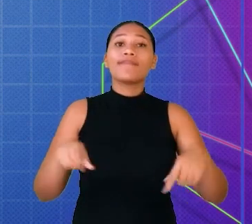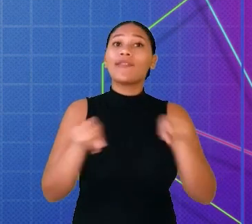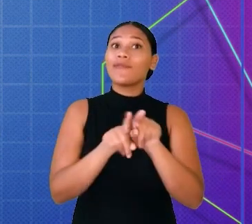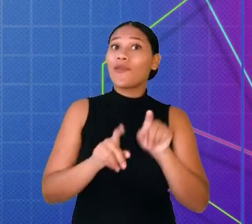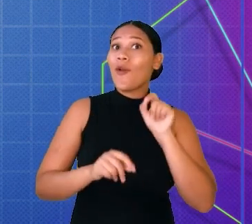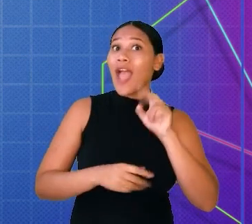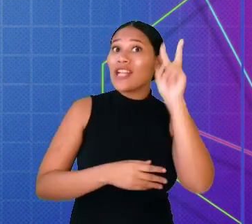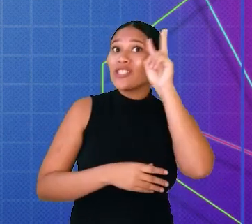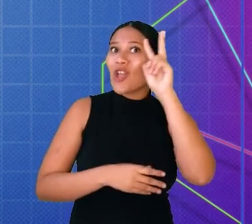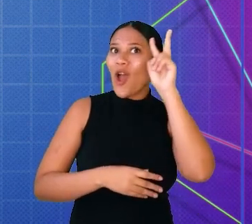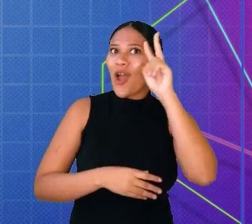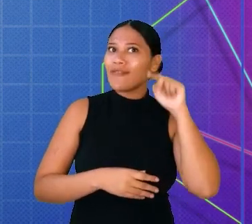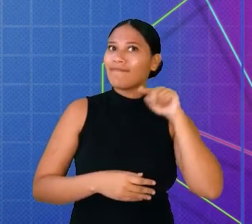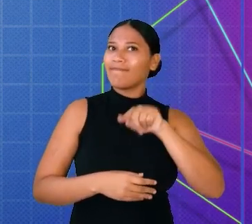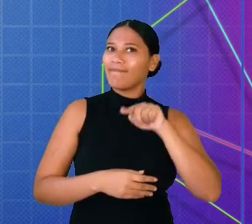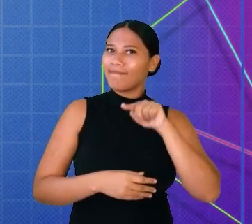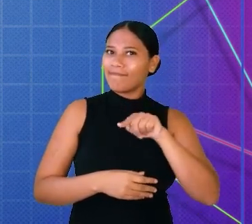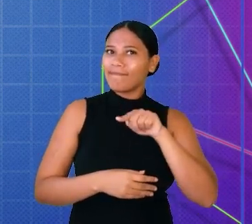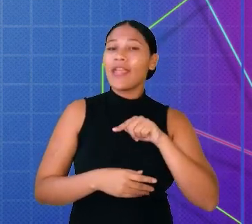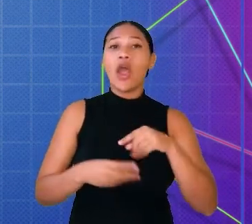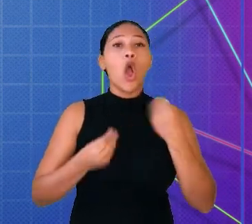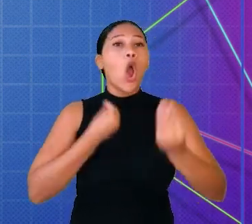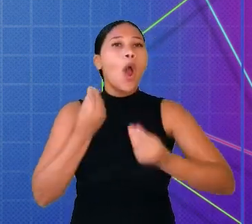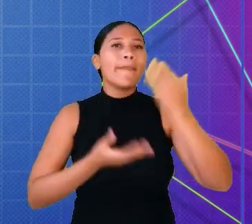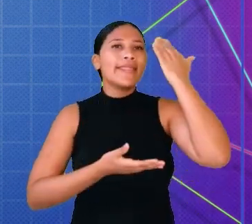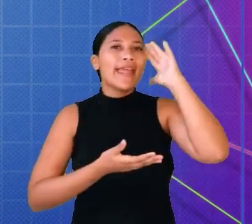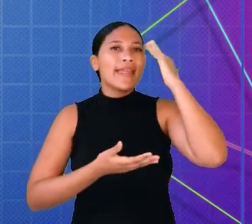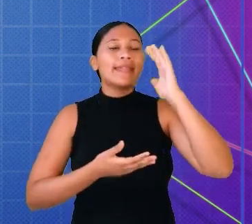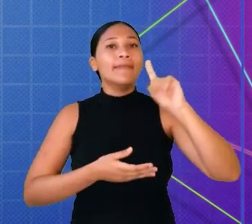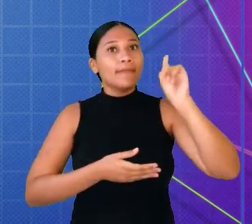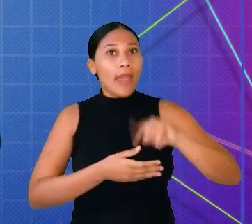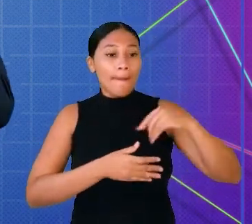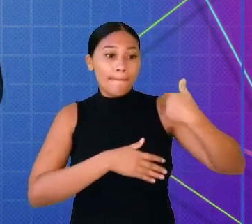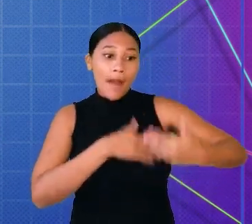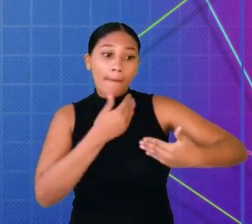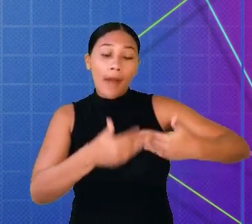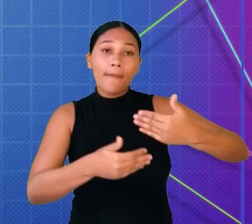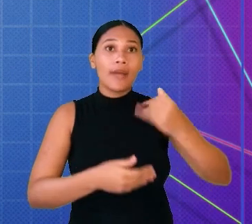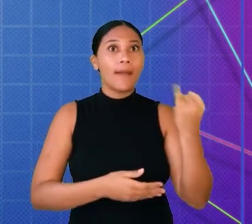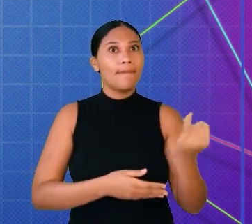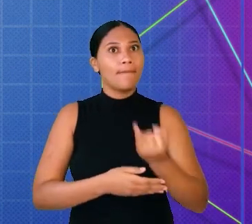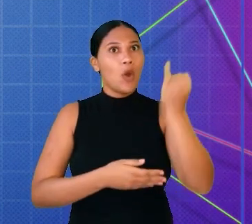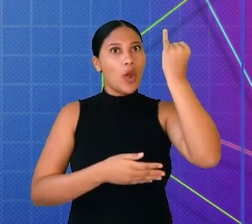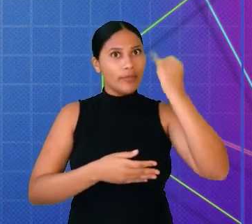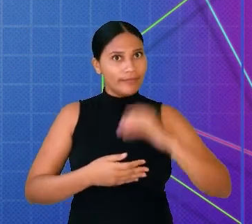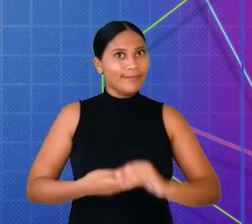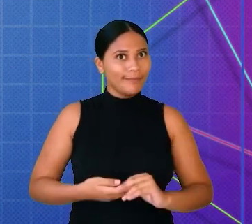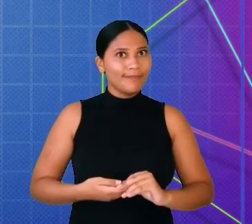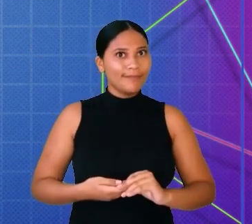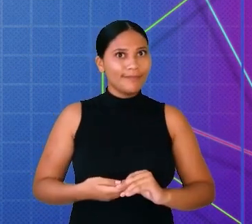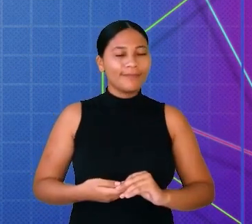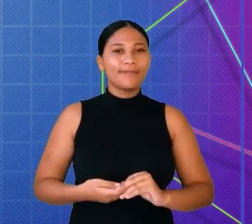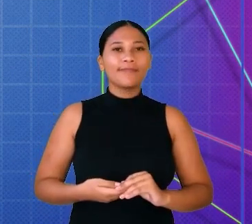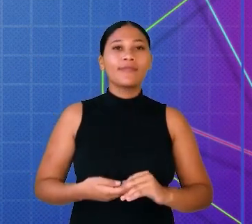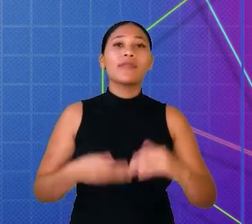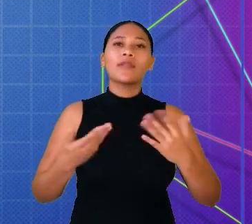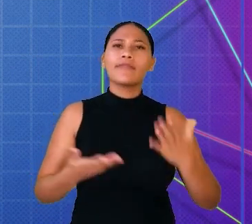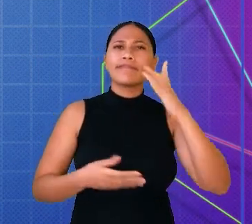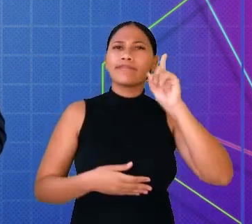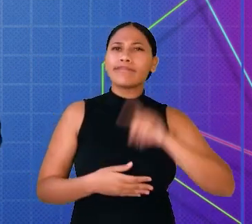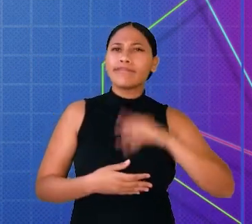mercado, assim como a história que esse mercado tem e como entender isso é importante para quem quer ocupar um espaço nessa